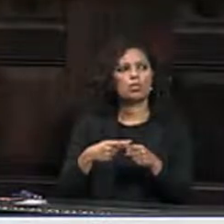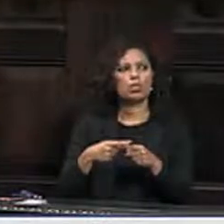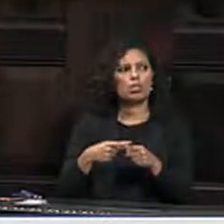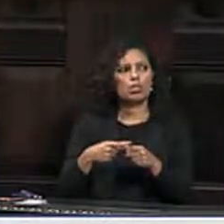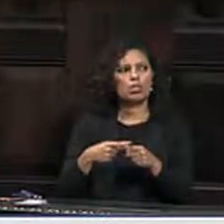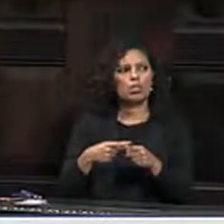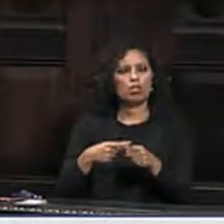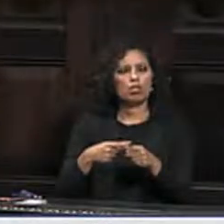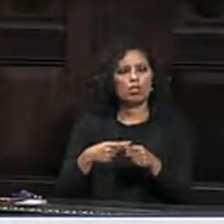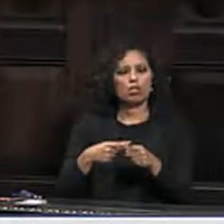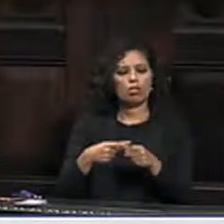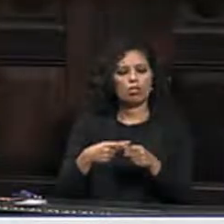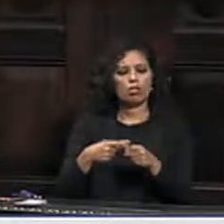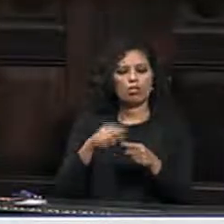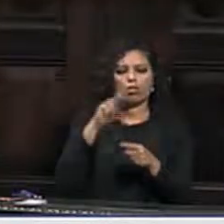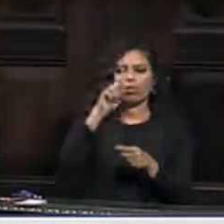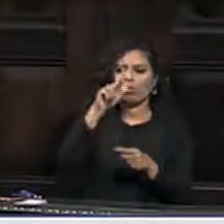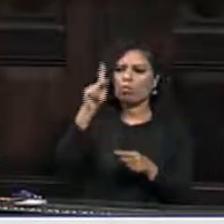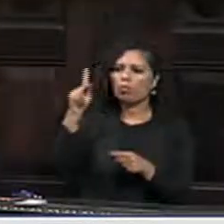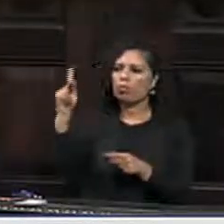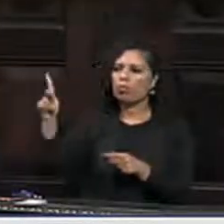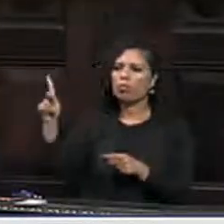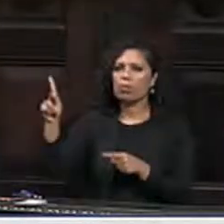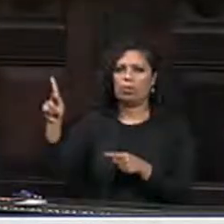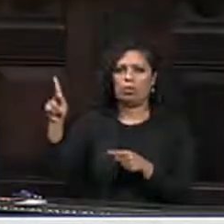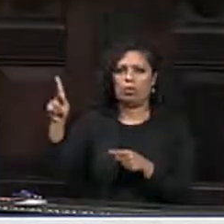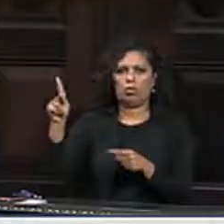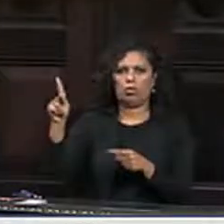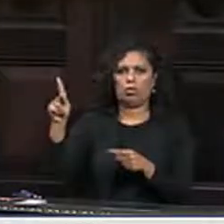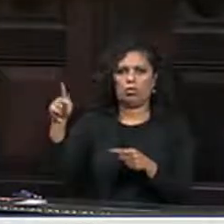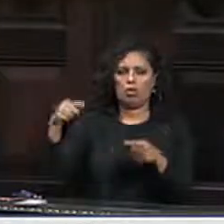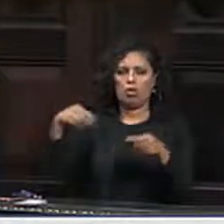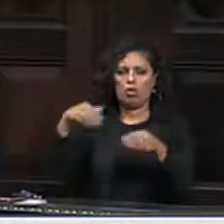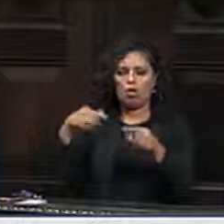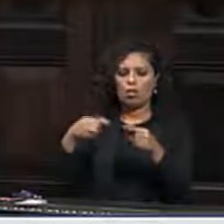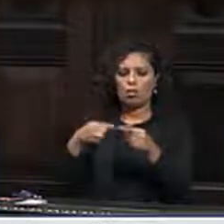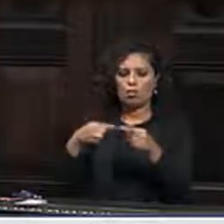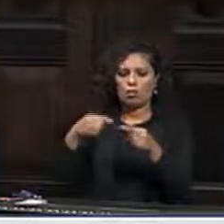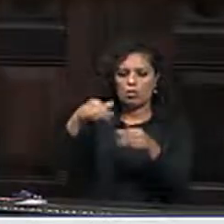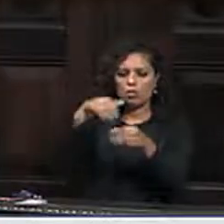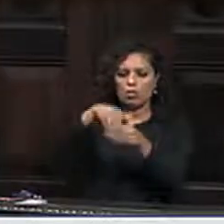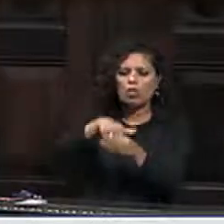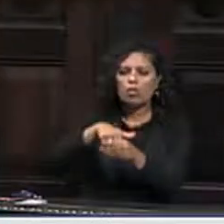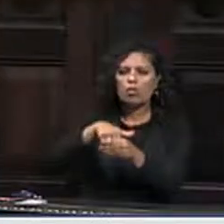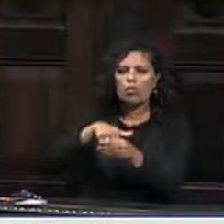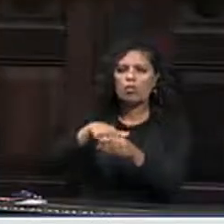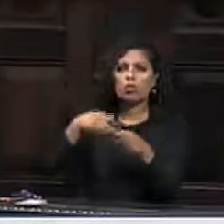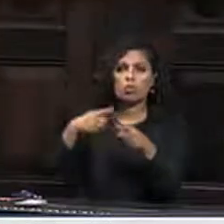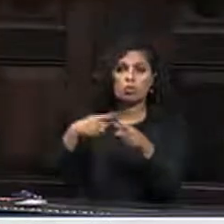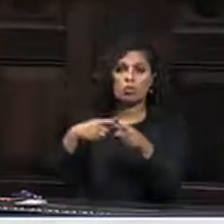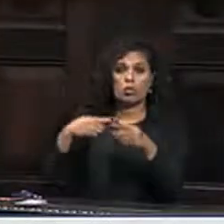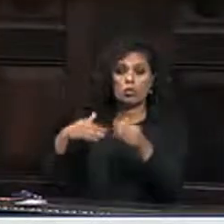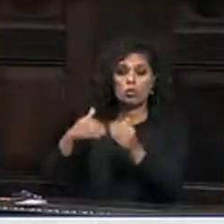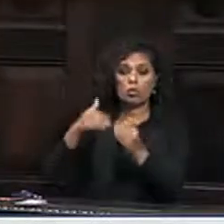teria início pela Zona Sul? Porque naquela época,